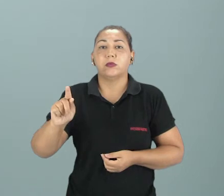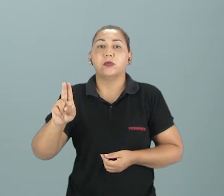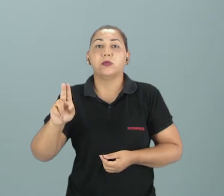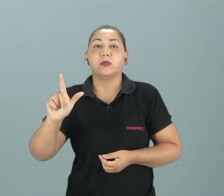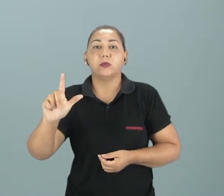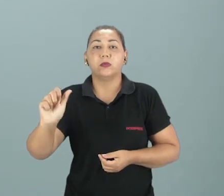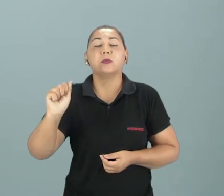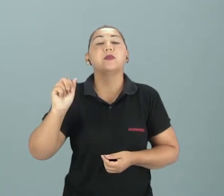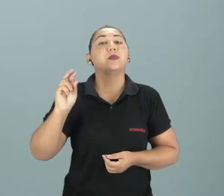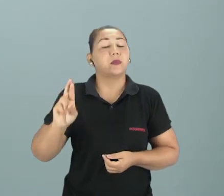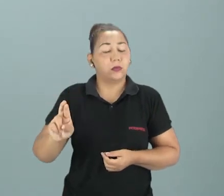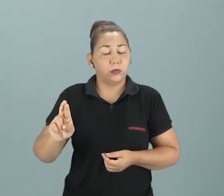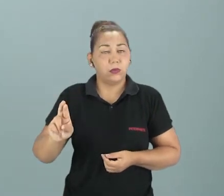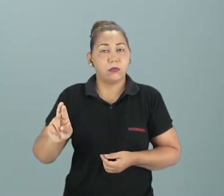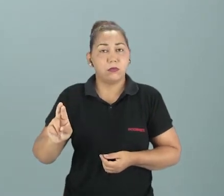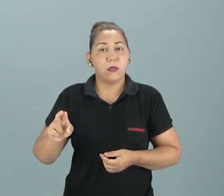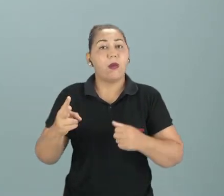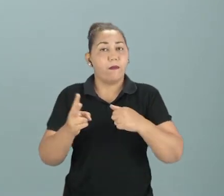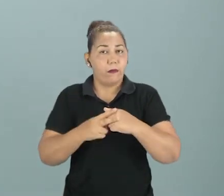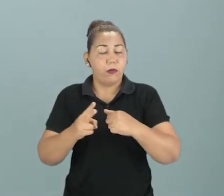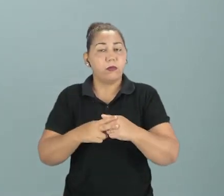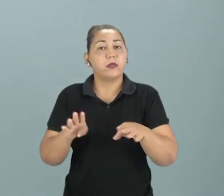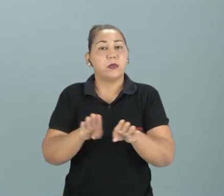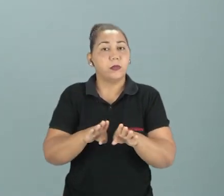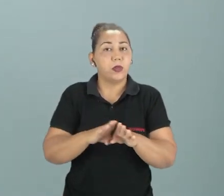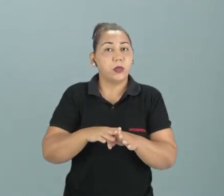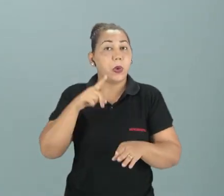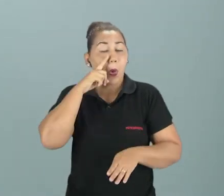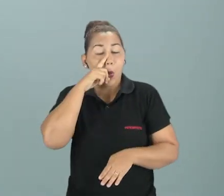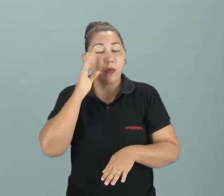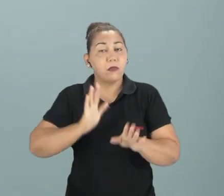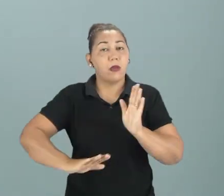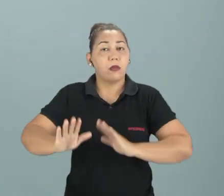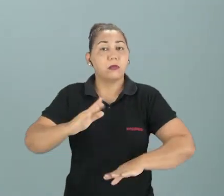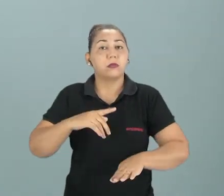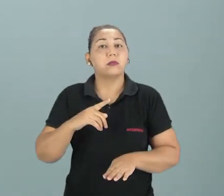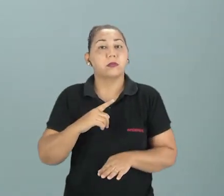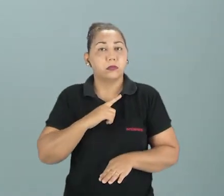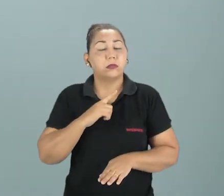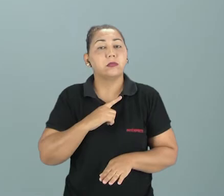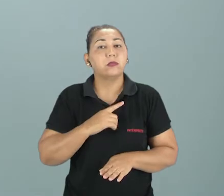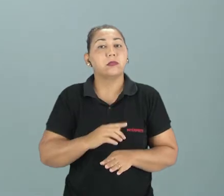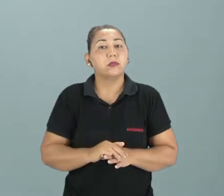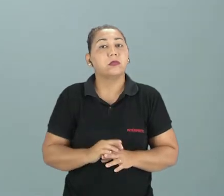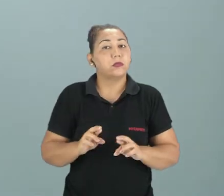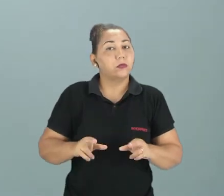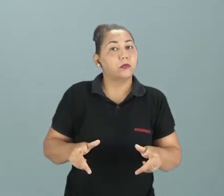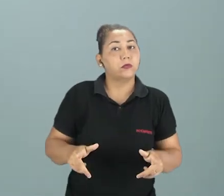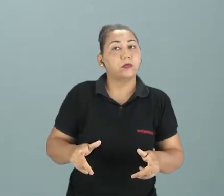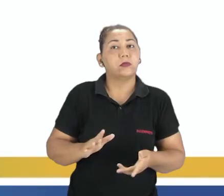singular. Cuidado! Temos aqui uma exceção. Observe esta exceção.